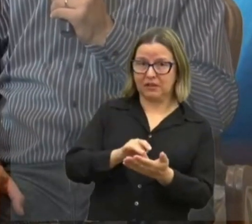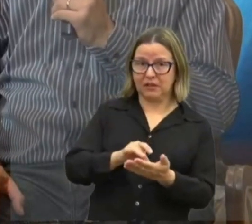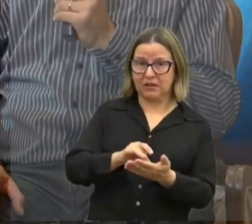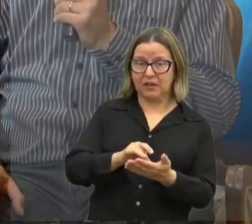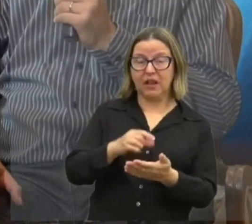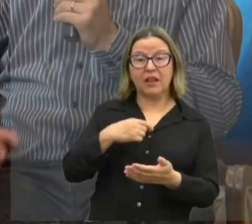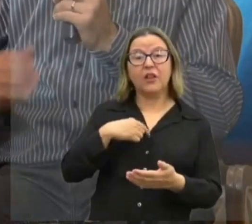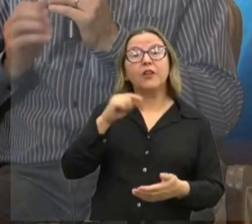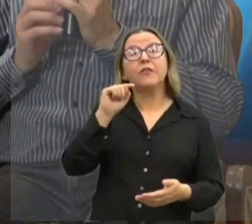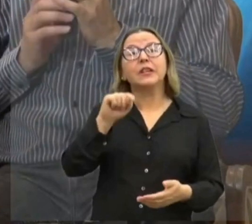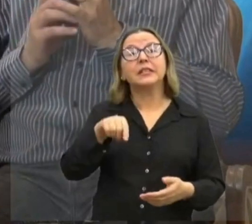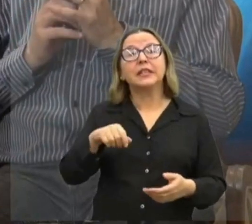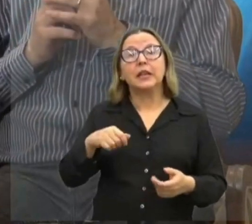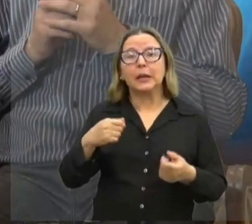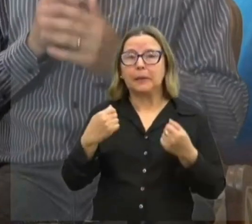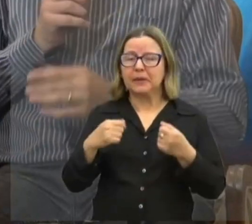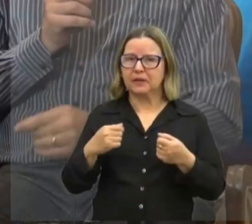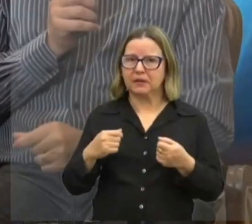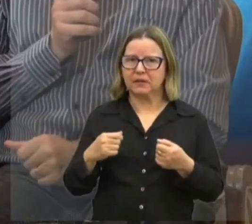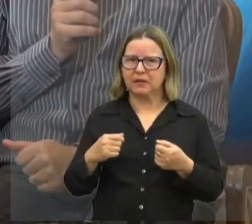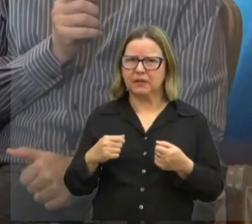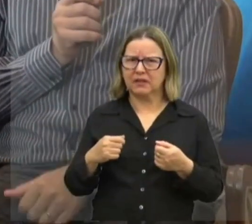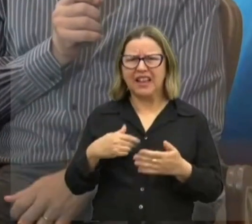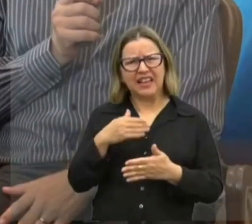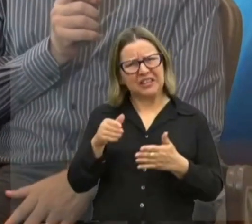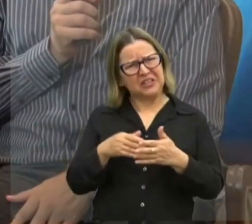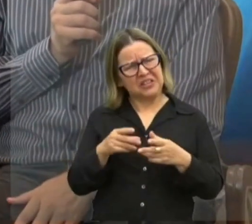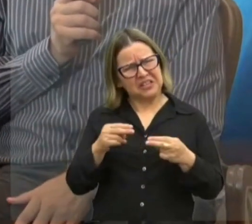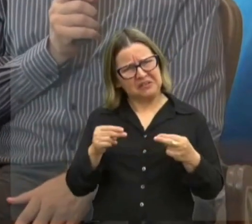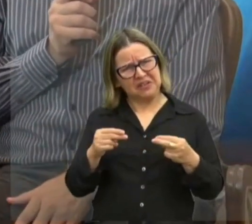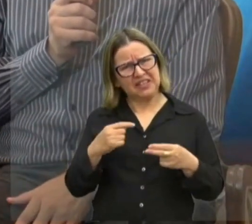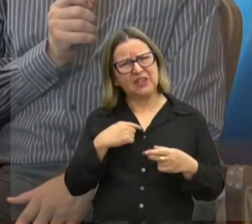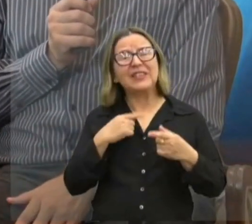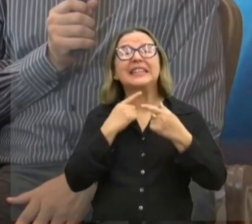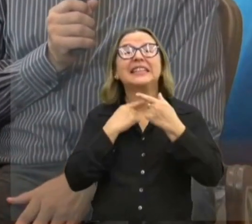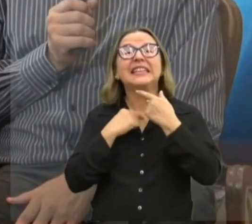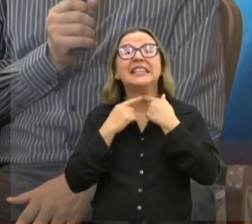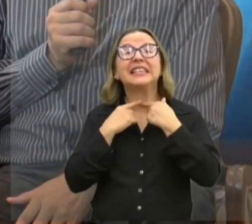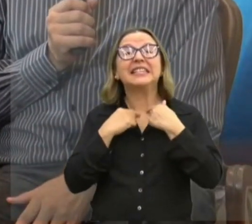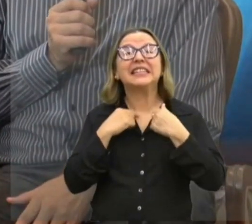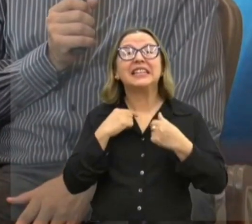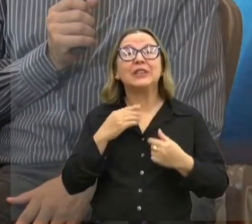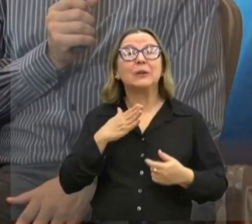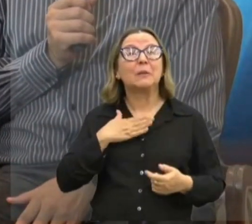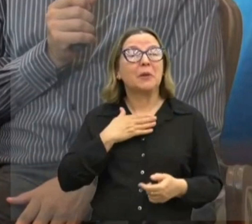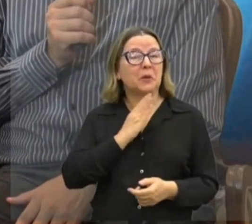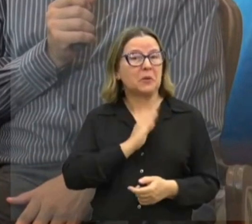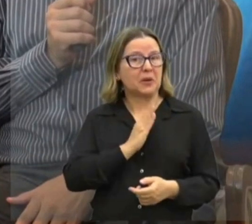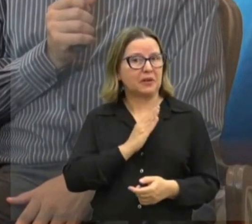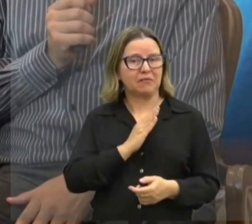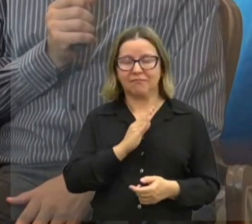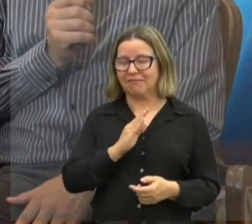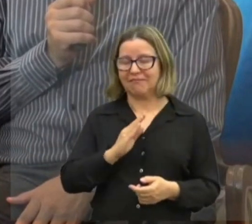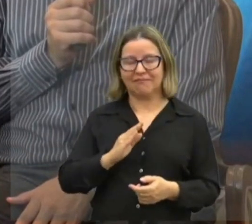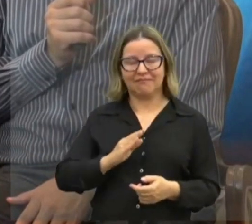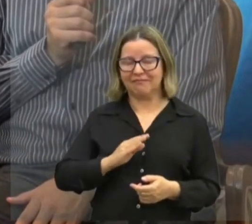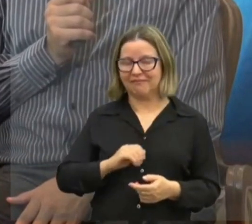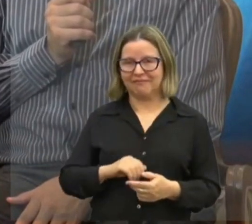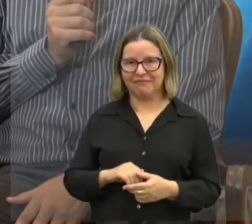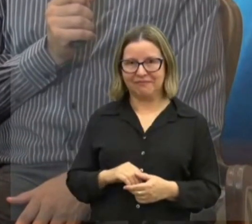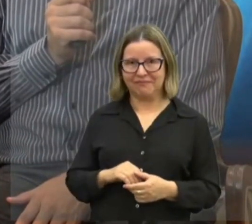aquelas coisas que eu desejo no meu coração ou na minha carne? Eu creio que não, pastor Eric. É